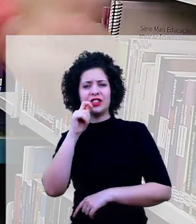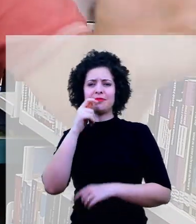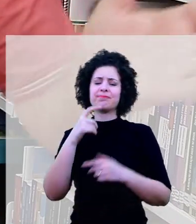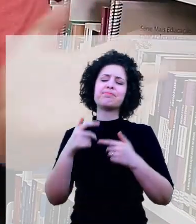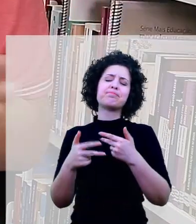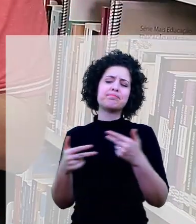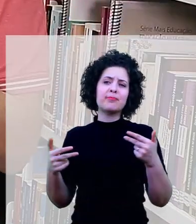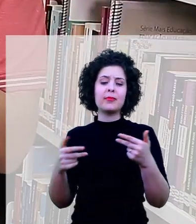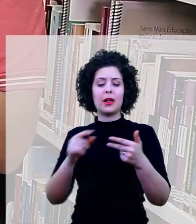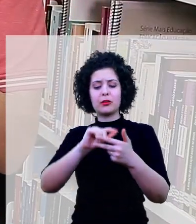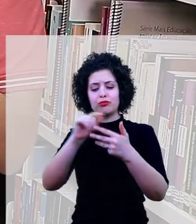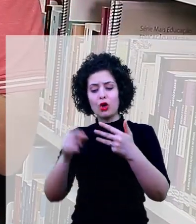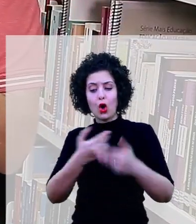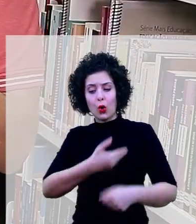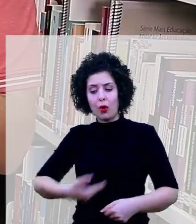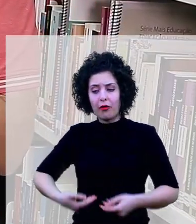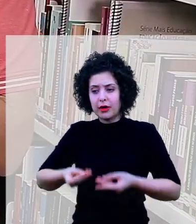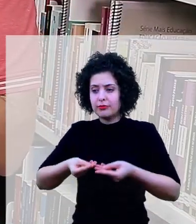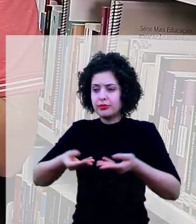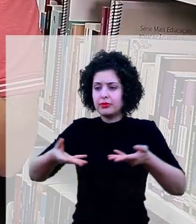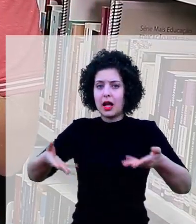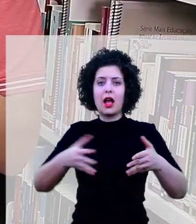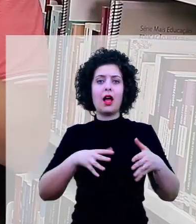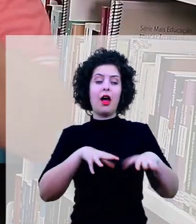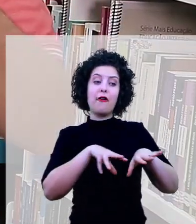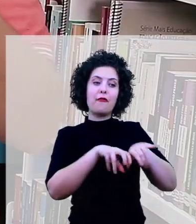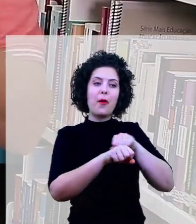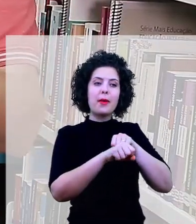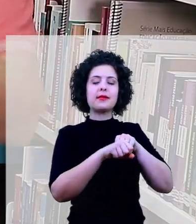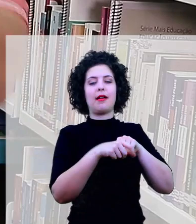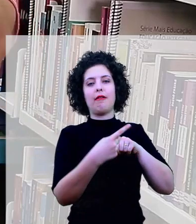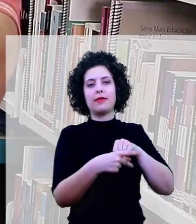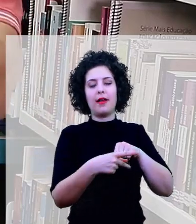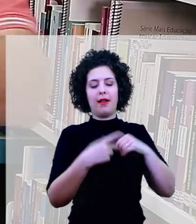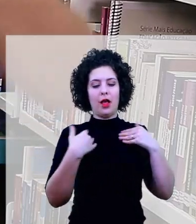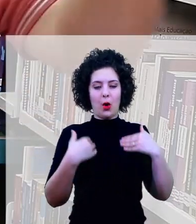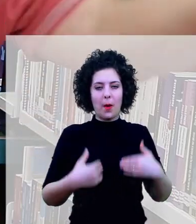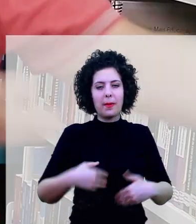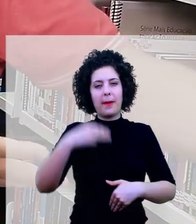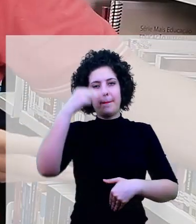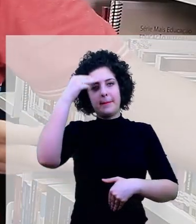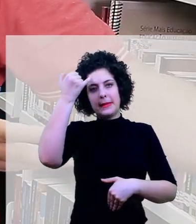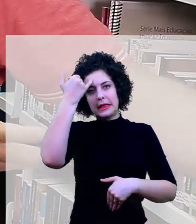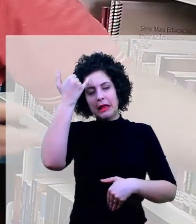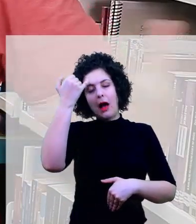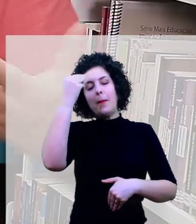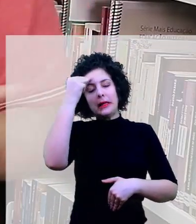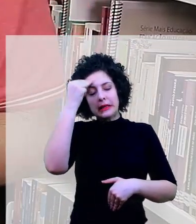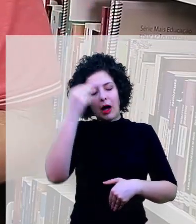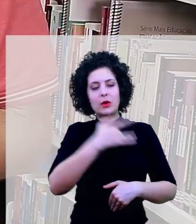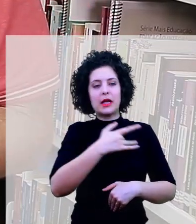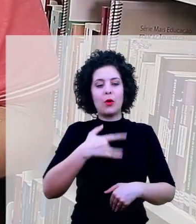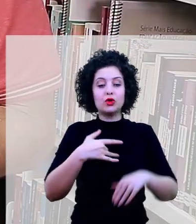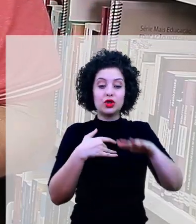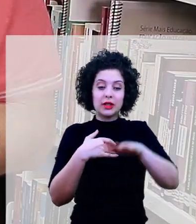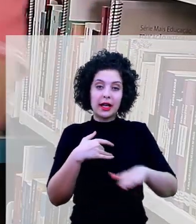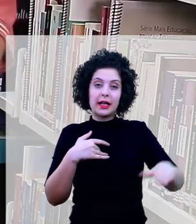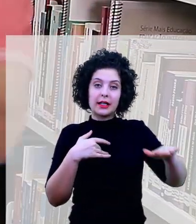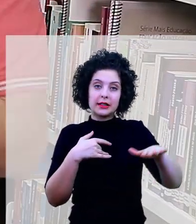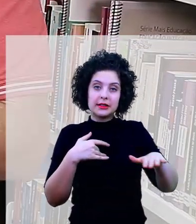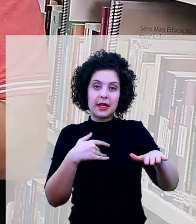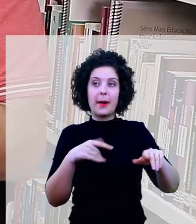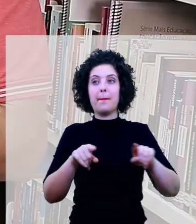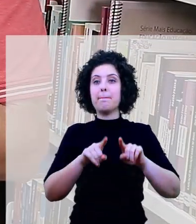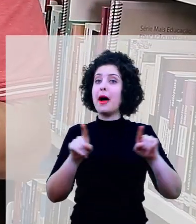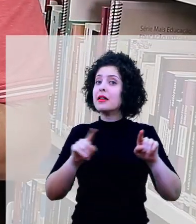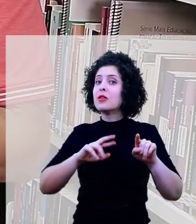poder público providenciaria a formação integral física, mental e de saúde da criança, mas